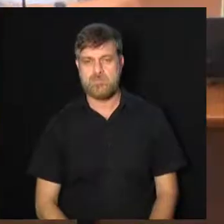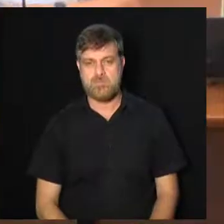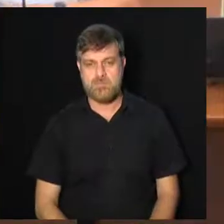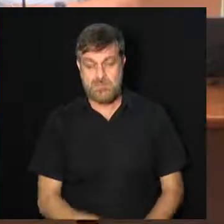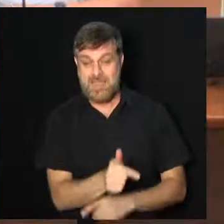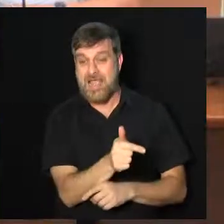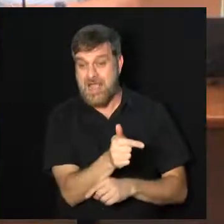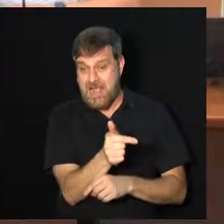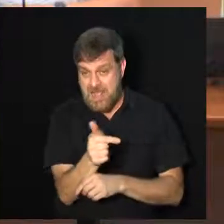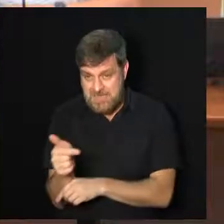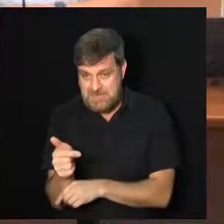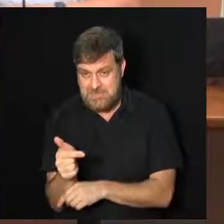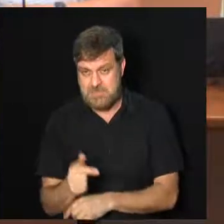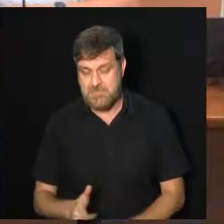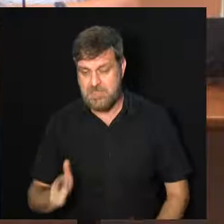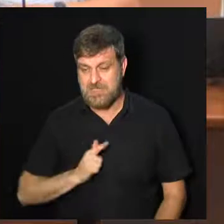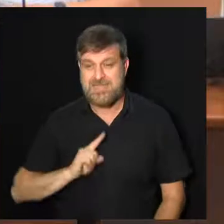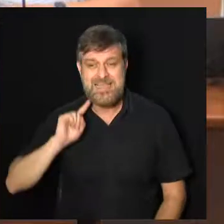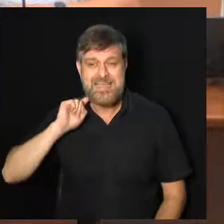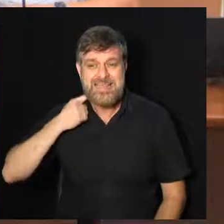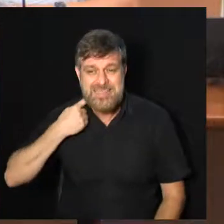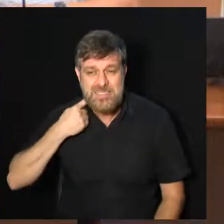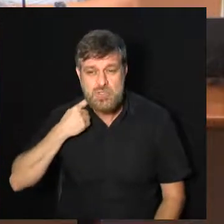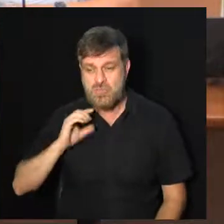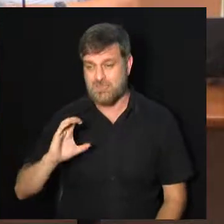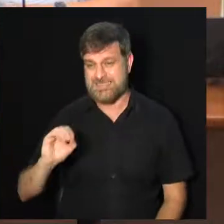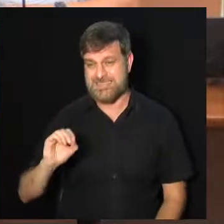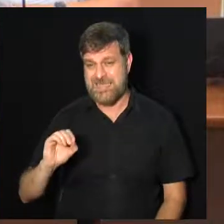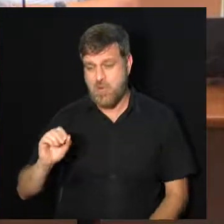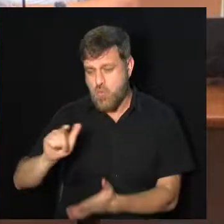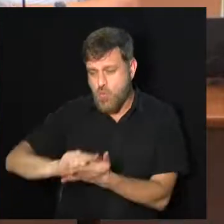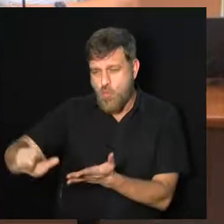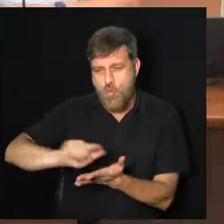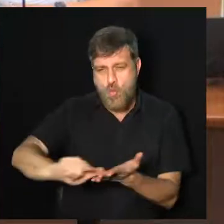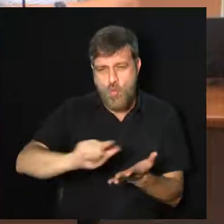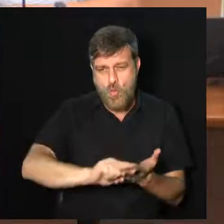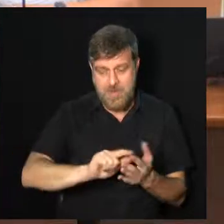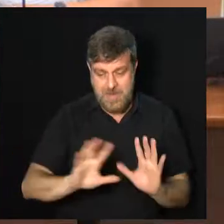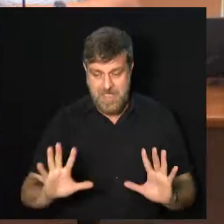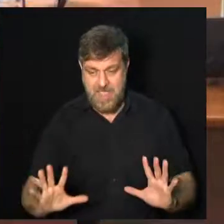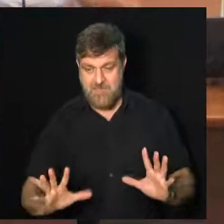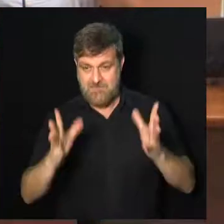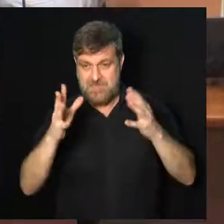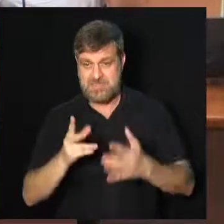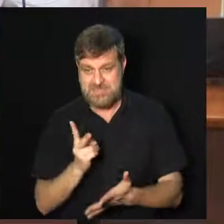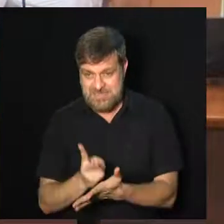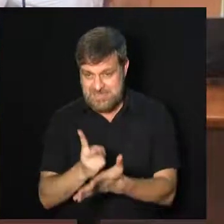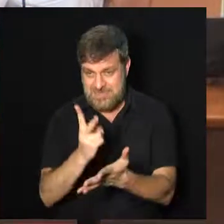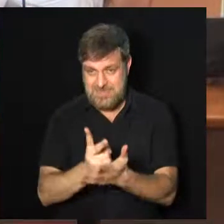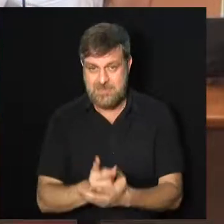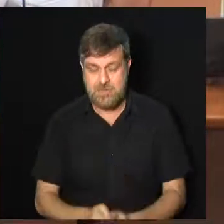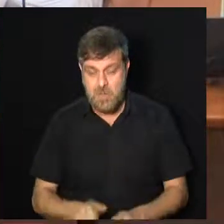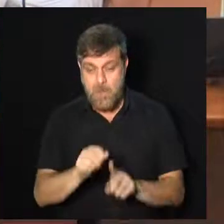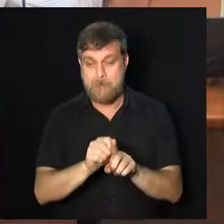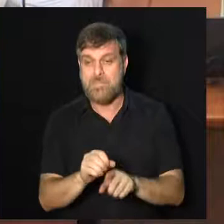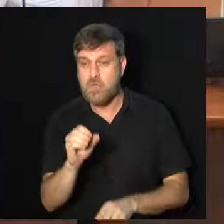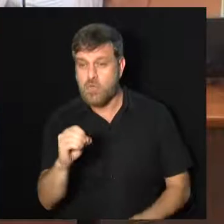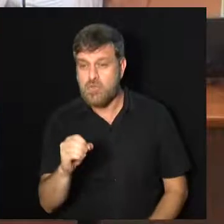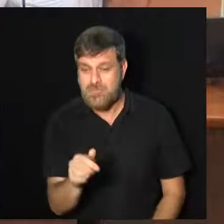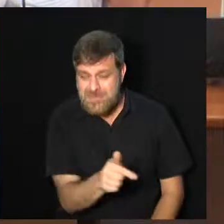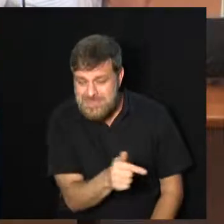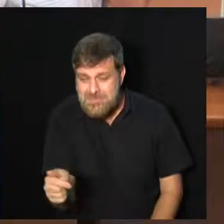a Semana Municipal do Lixo Zero, a ser comemorada anualmente na última semana do mês de outubro. Com